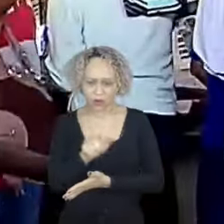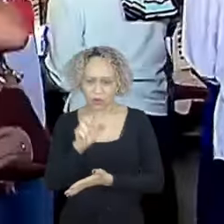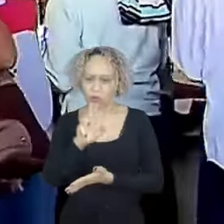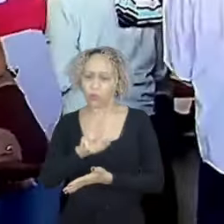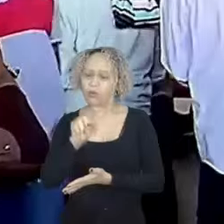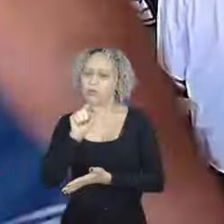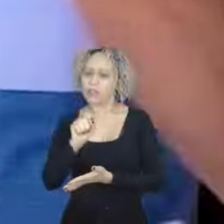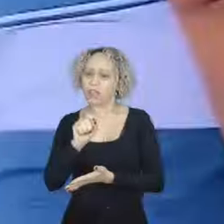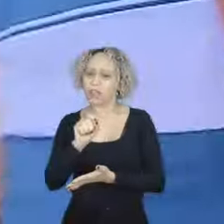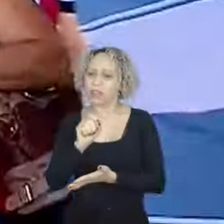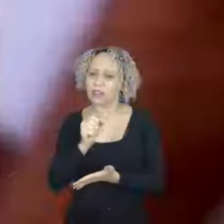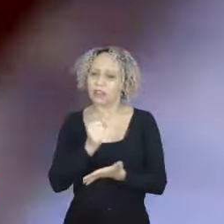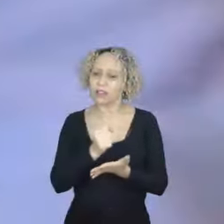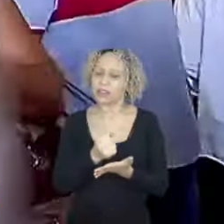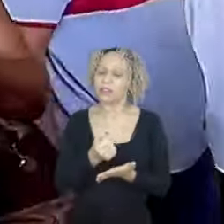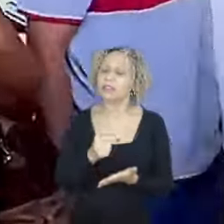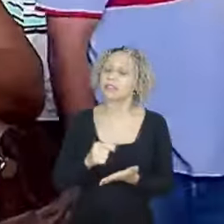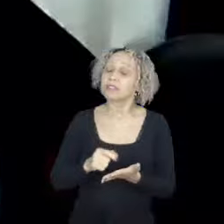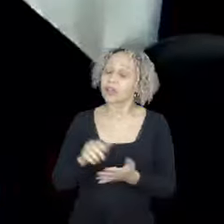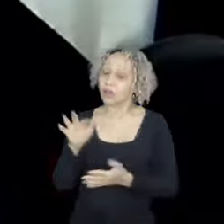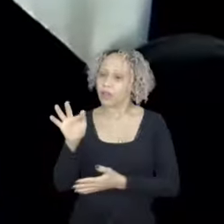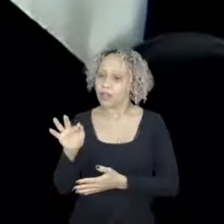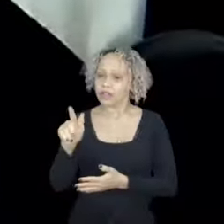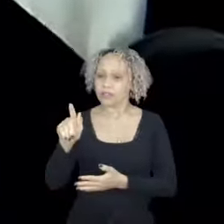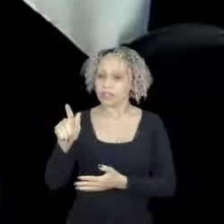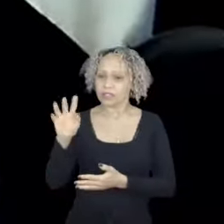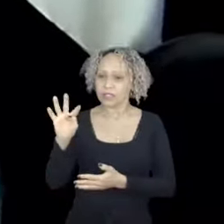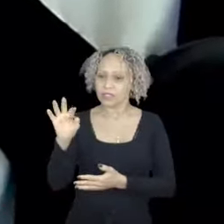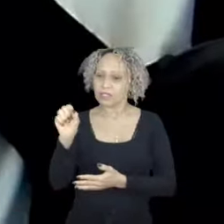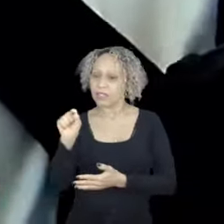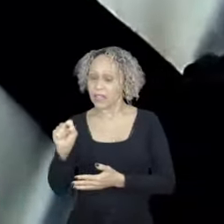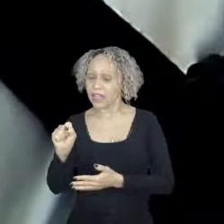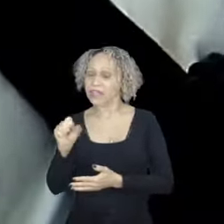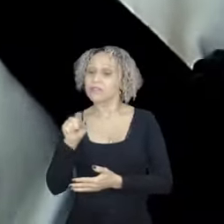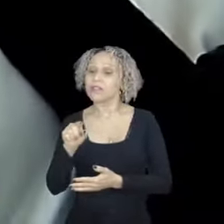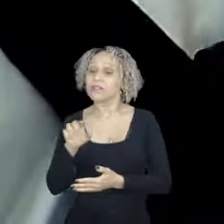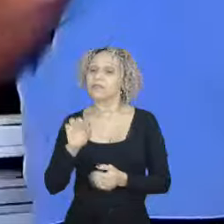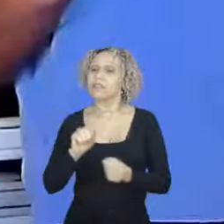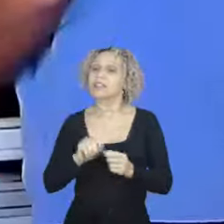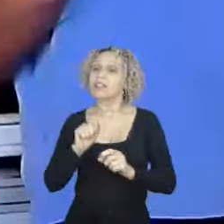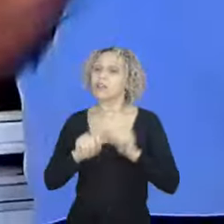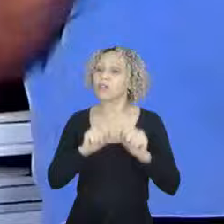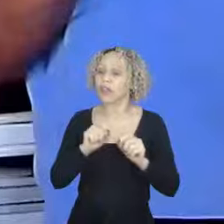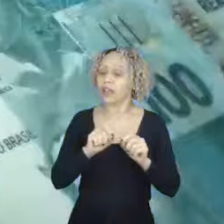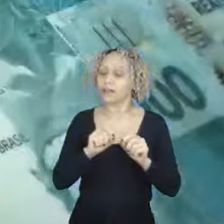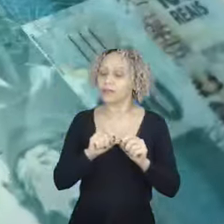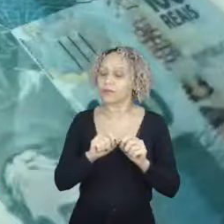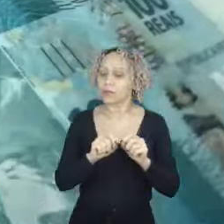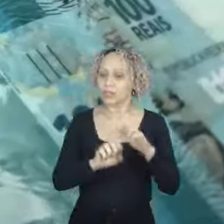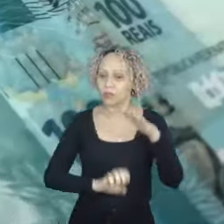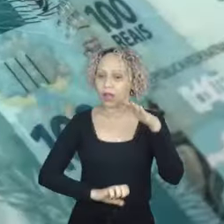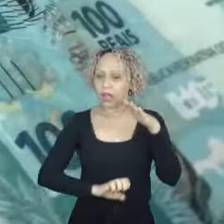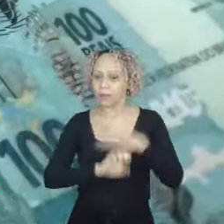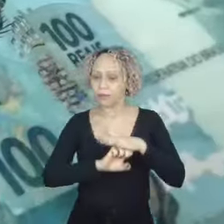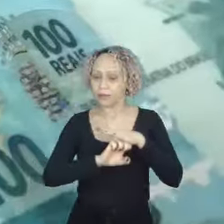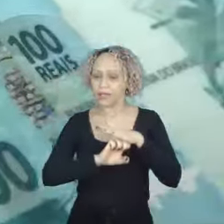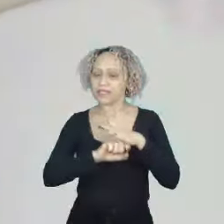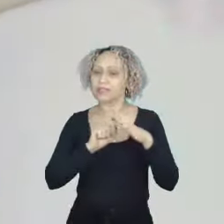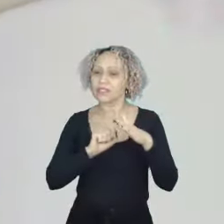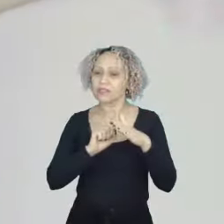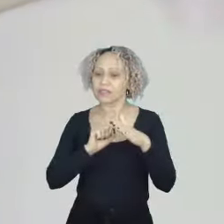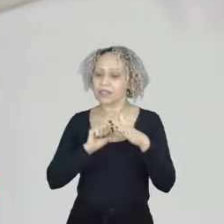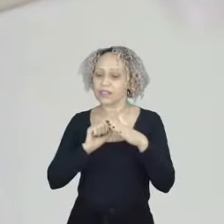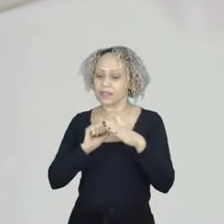na conta conforme o valor pago pelo empregador. Depois, quando a empresa depositar, o dinheiro vai direto para